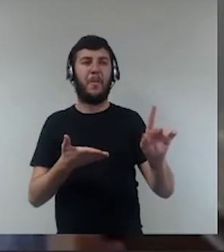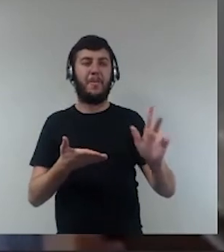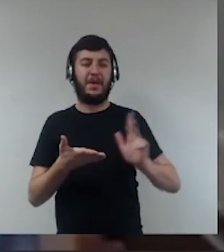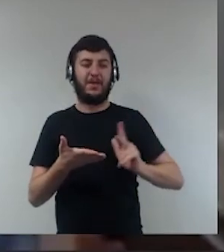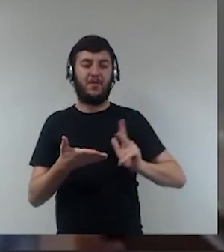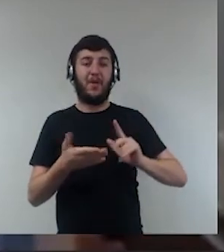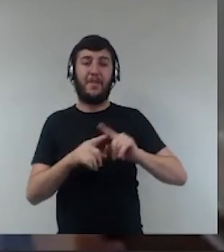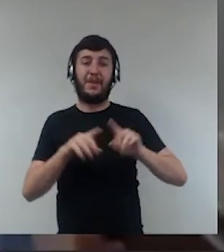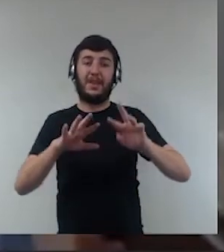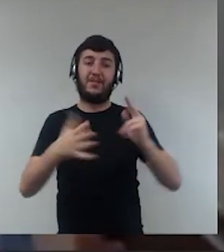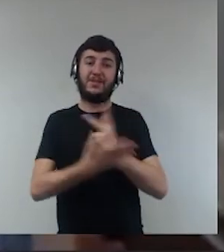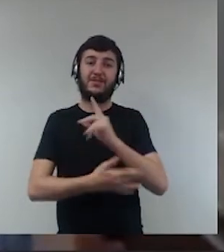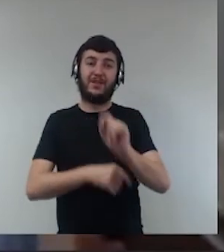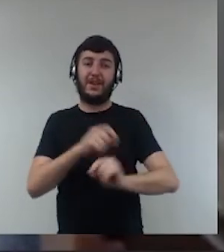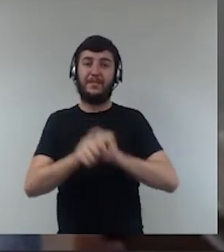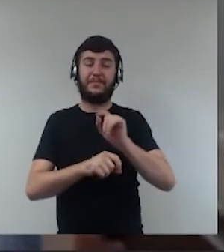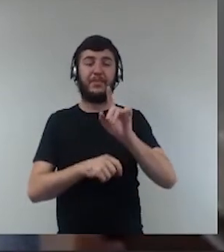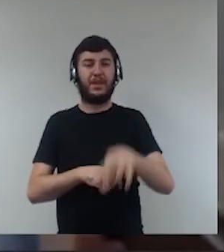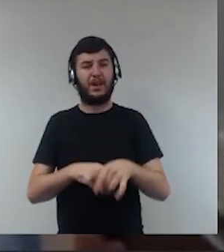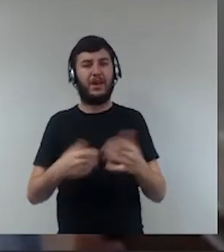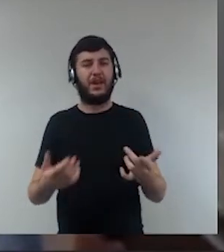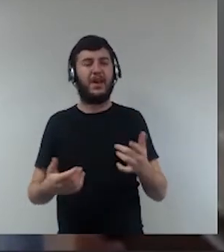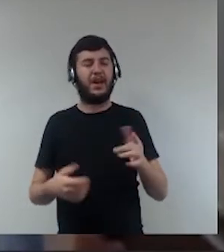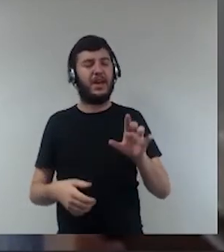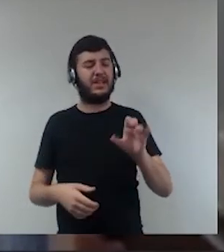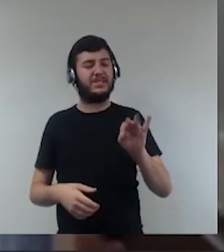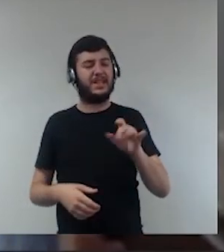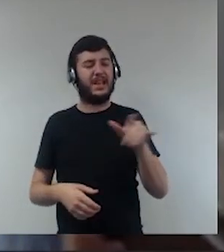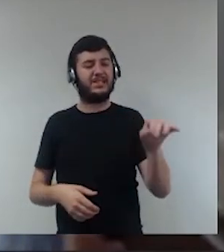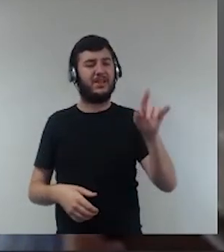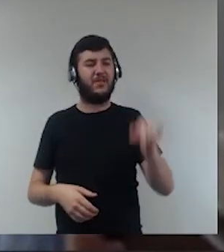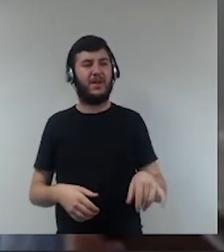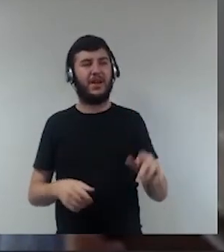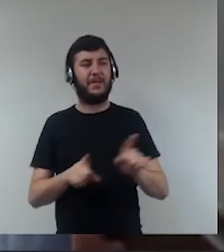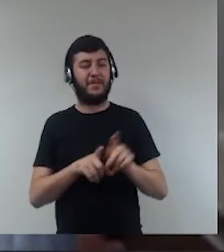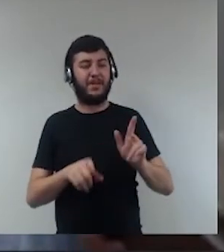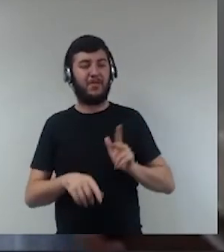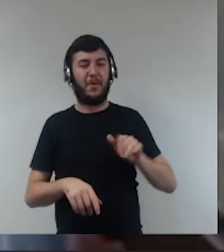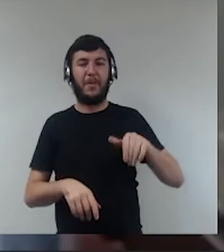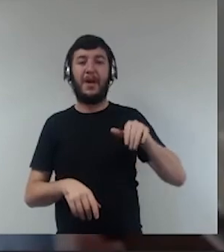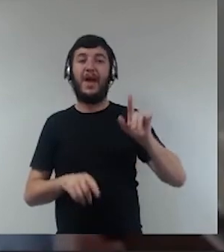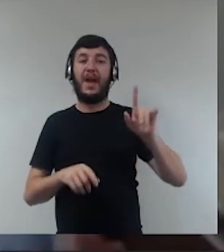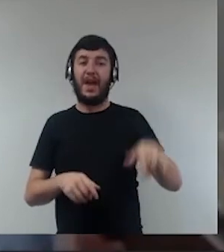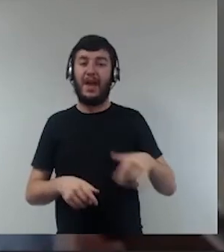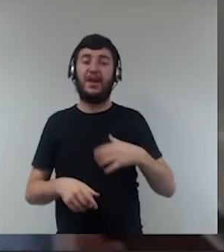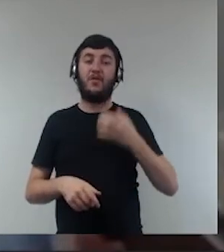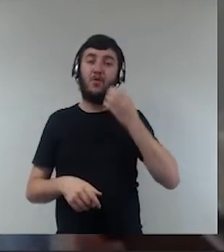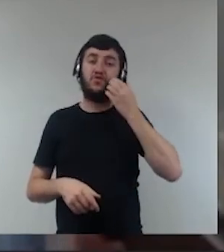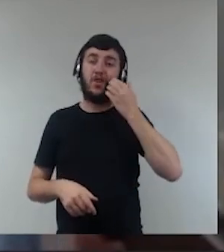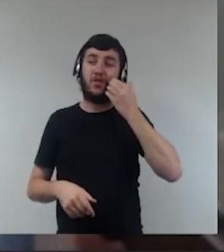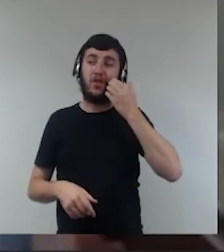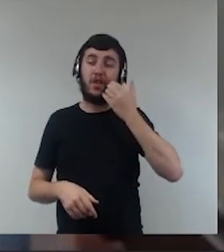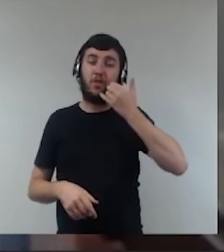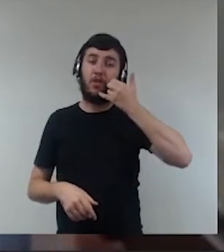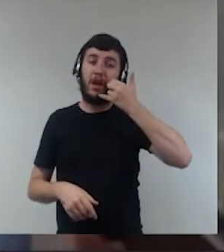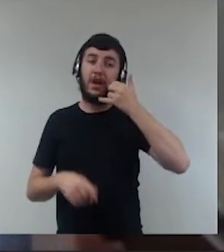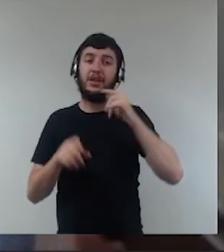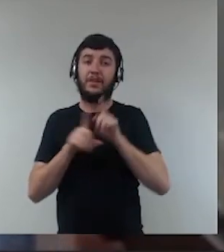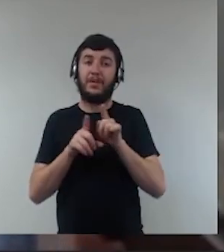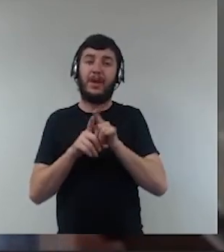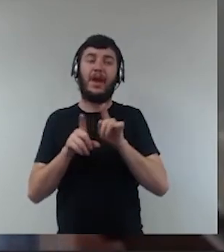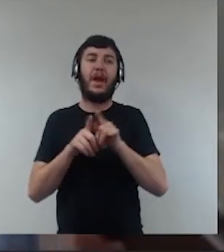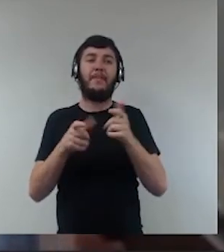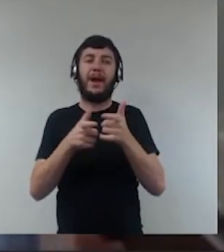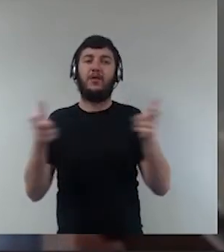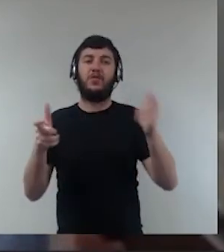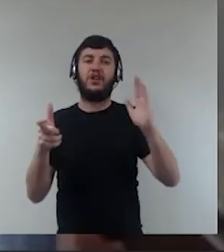mais pessoal e privativo do que o próprio celular. E aí, a grande maioria dos celulares do país possuem já o aplicativo